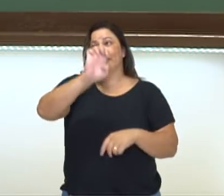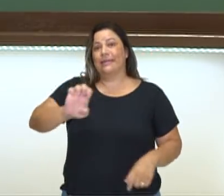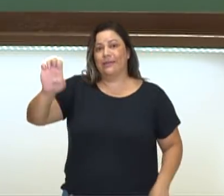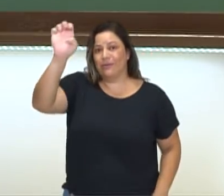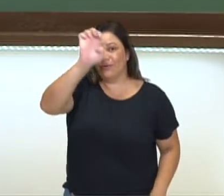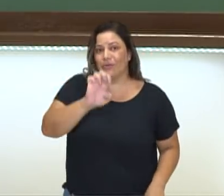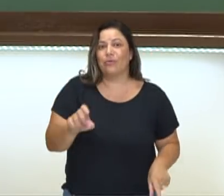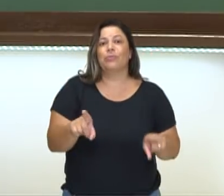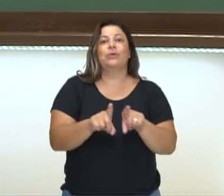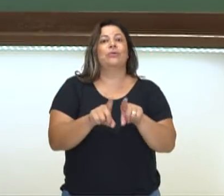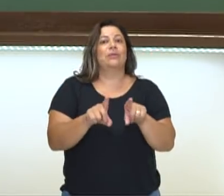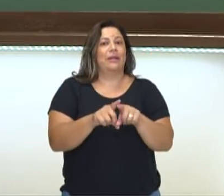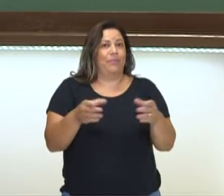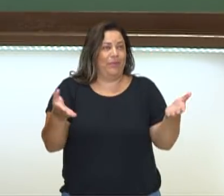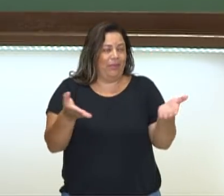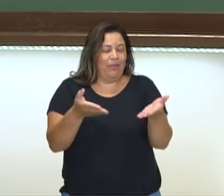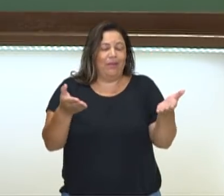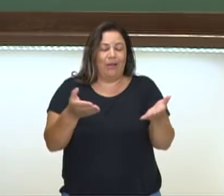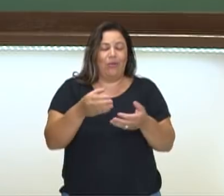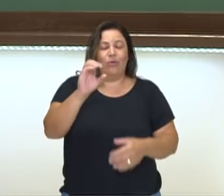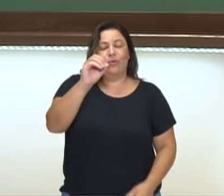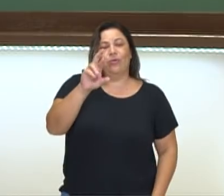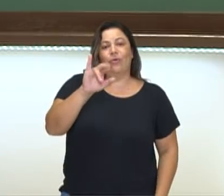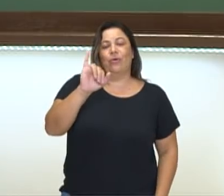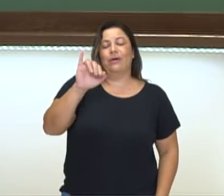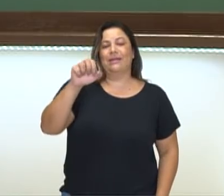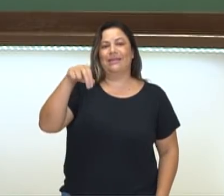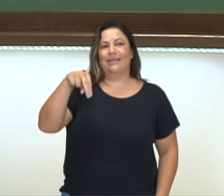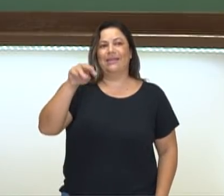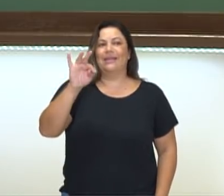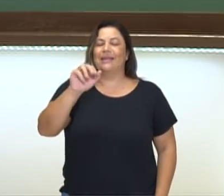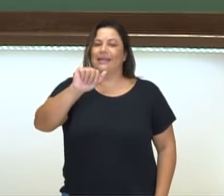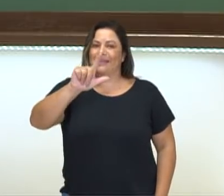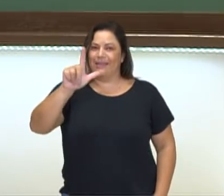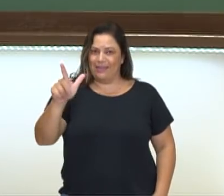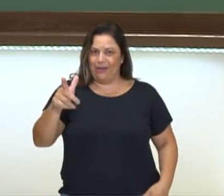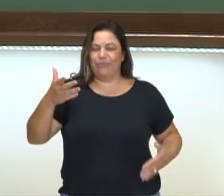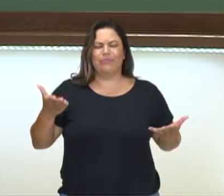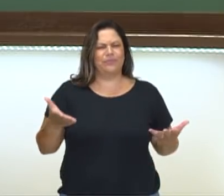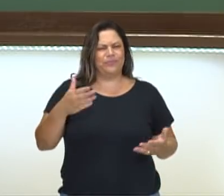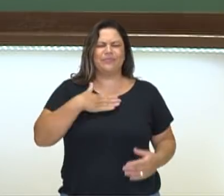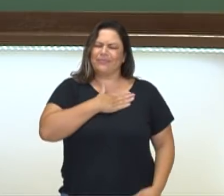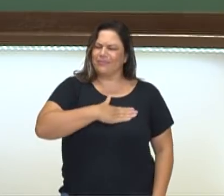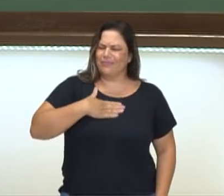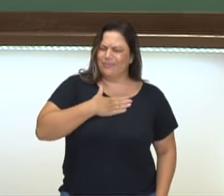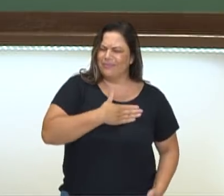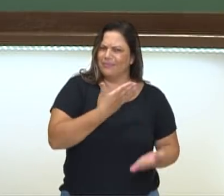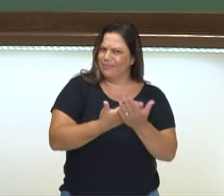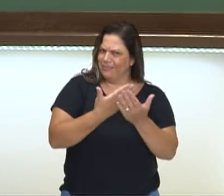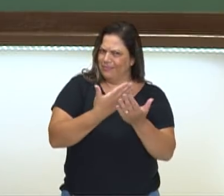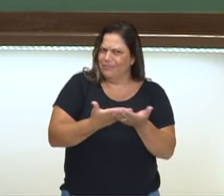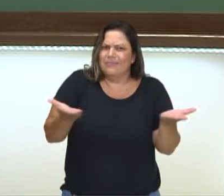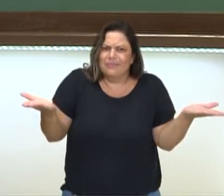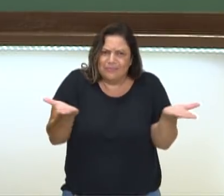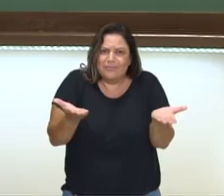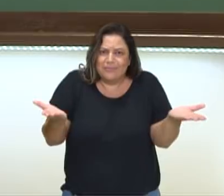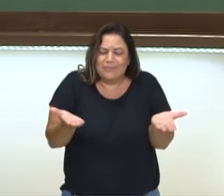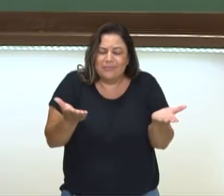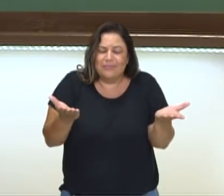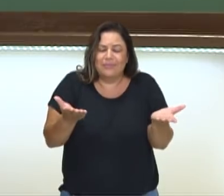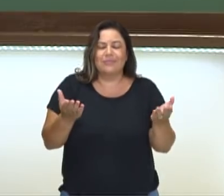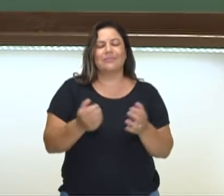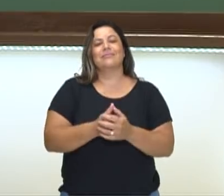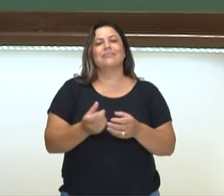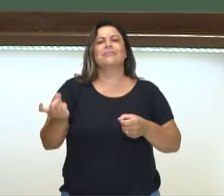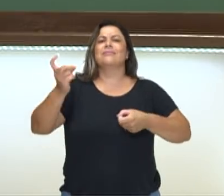também agora dos orientais. Gostaram da aula de hoje? Aprendemos um pouquinho mais sobre folclore e a ligação do folclore